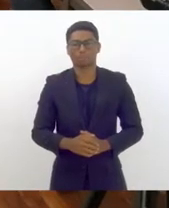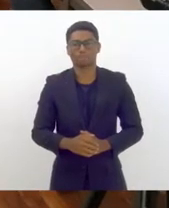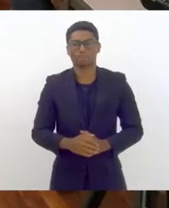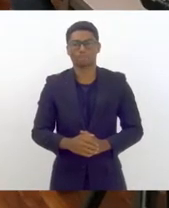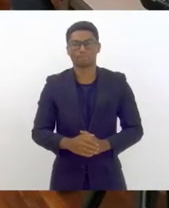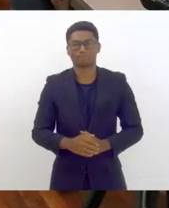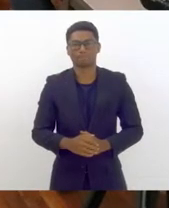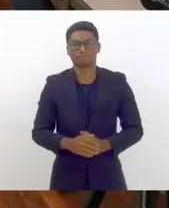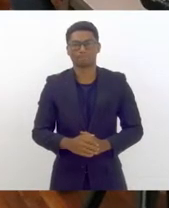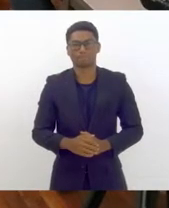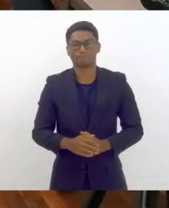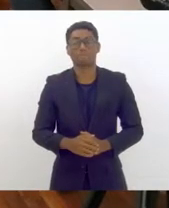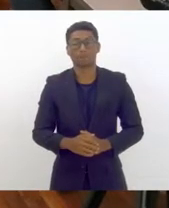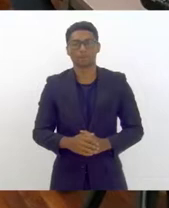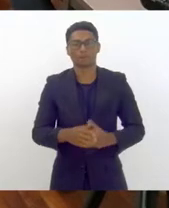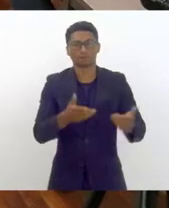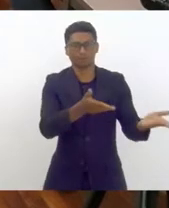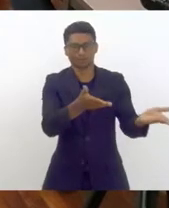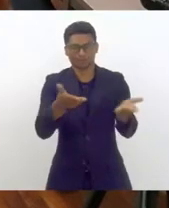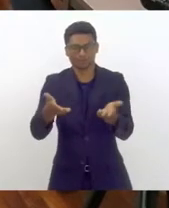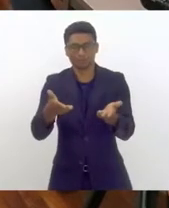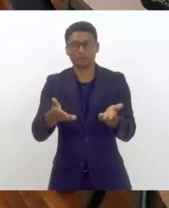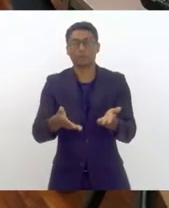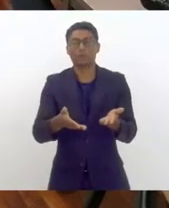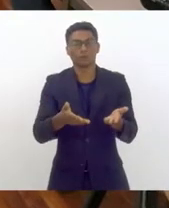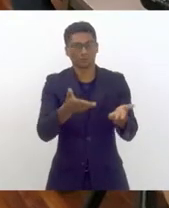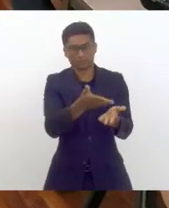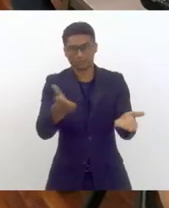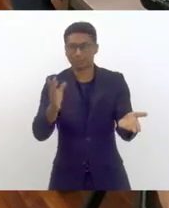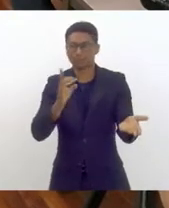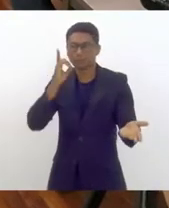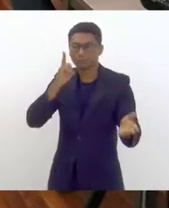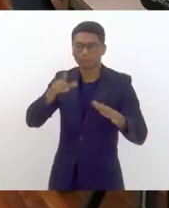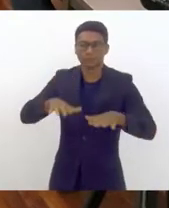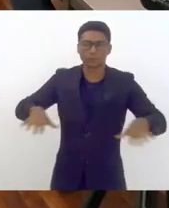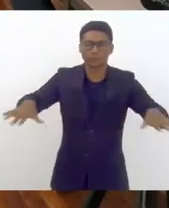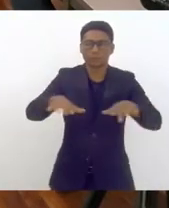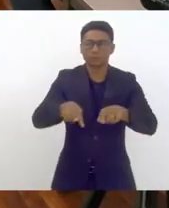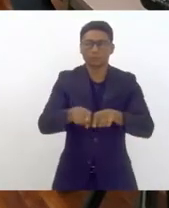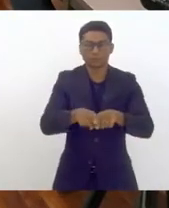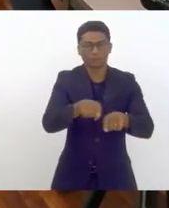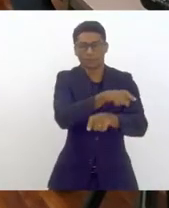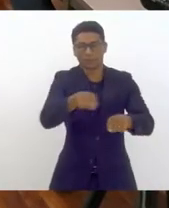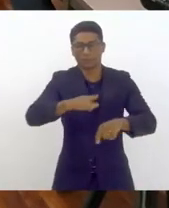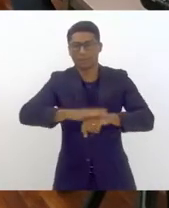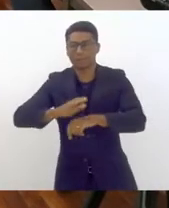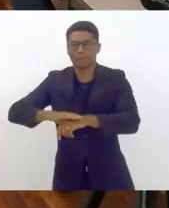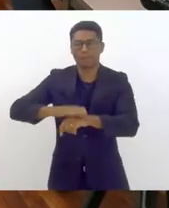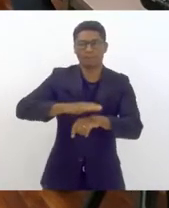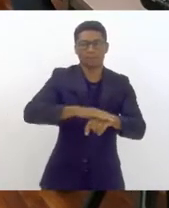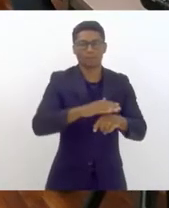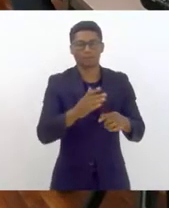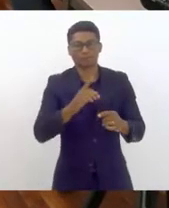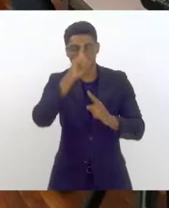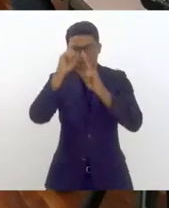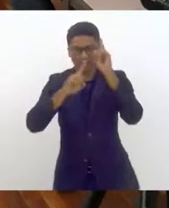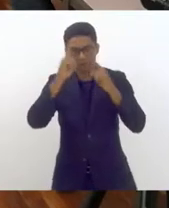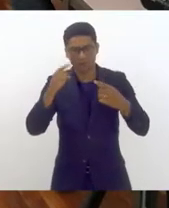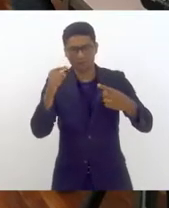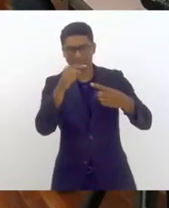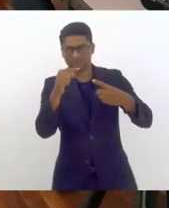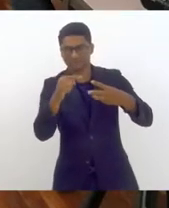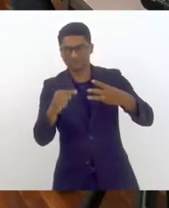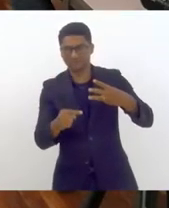Antes de franquear a palavra aos parlamentares presentes, aos autores das ideias legislativas, queria aqui